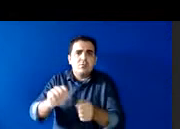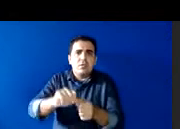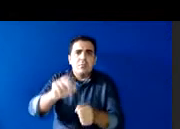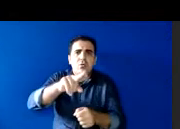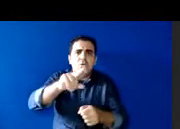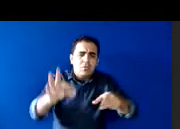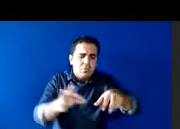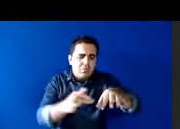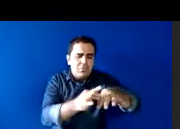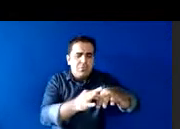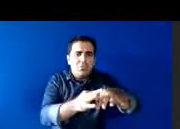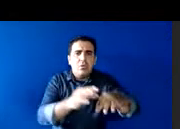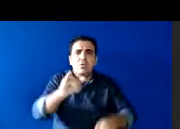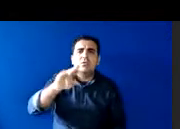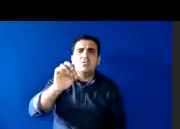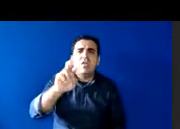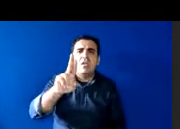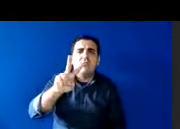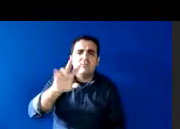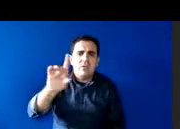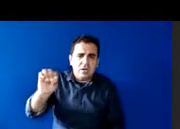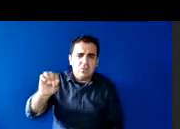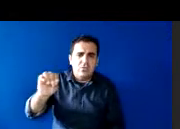o DIU de intervalo na atenção básica,